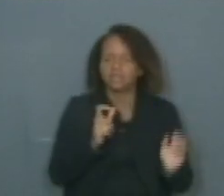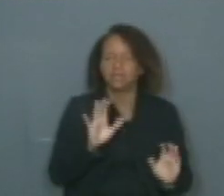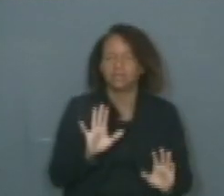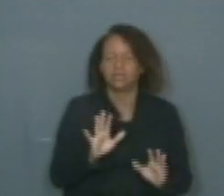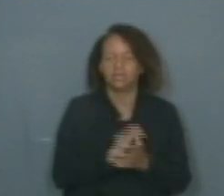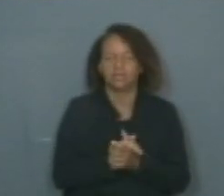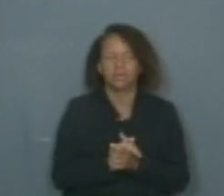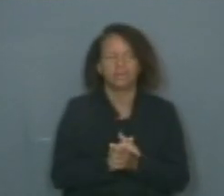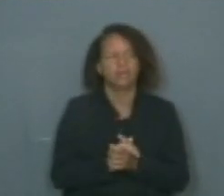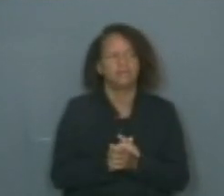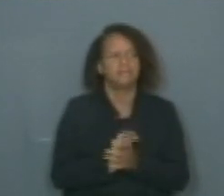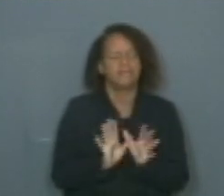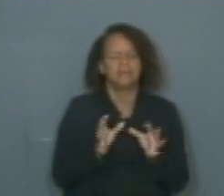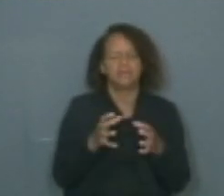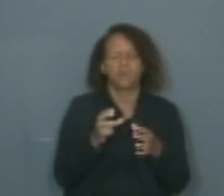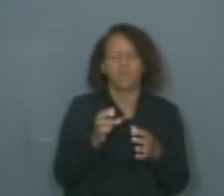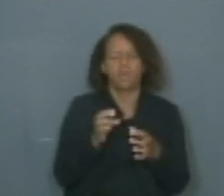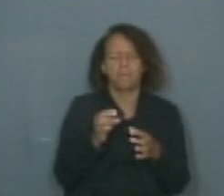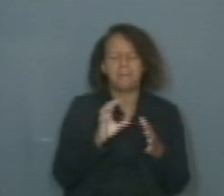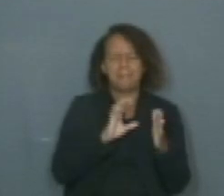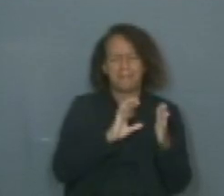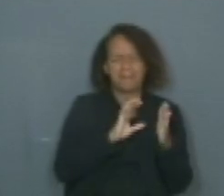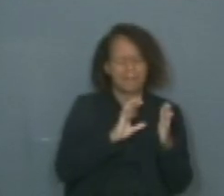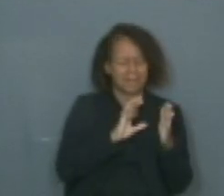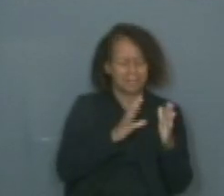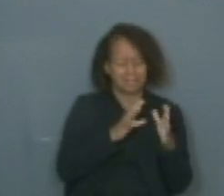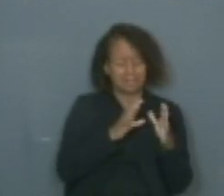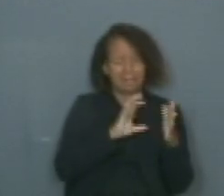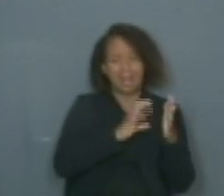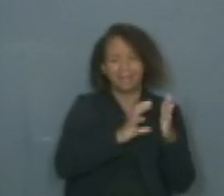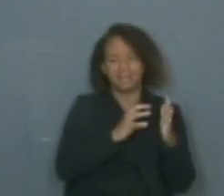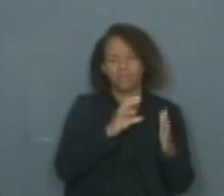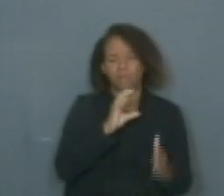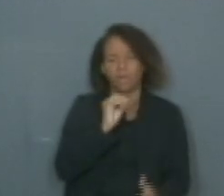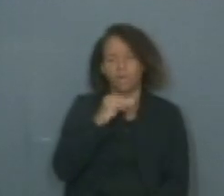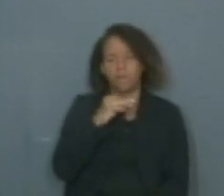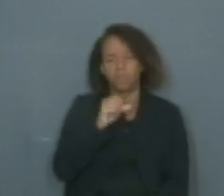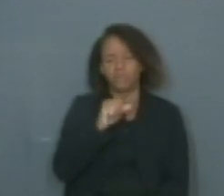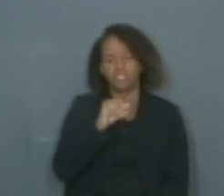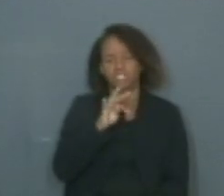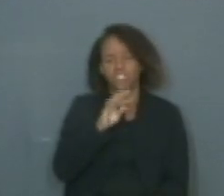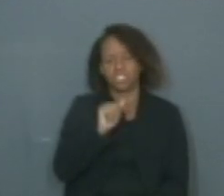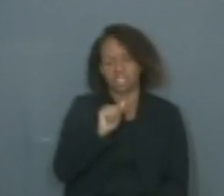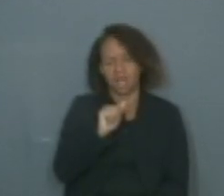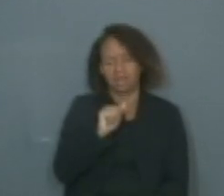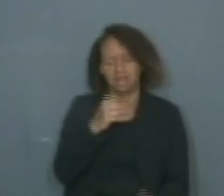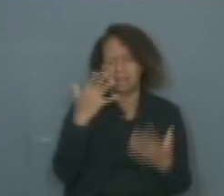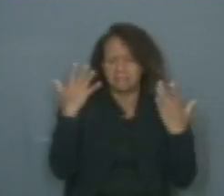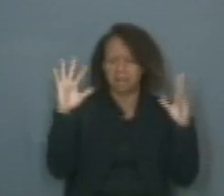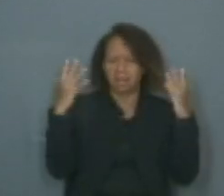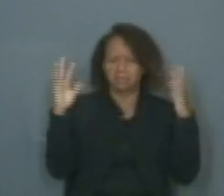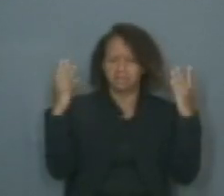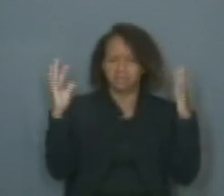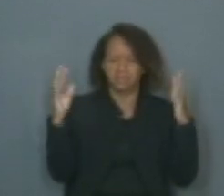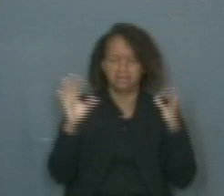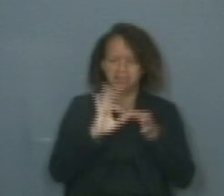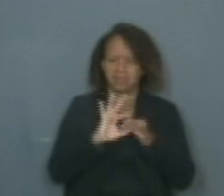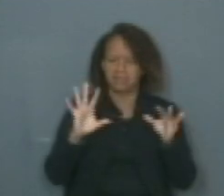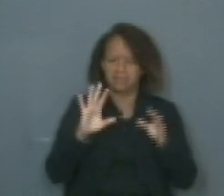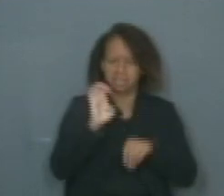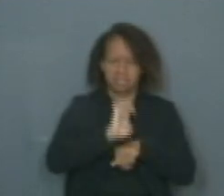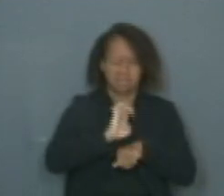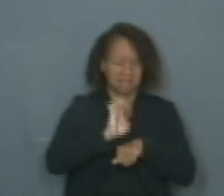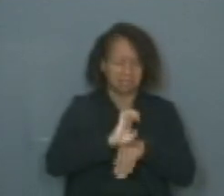engraçado, se não cômico, né? Partir de um comunista aplaudir uma laicidade de um Estado, que nesse caso